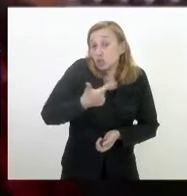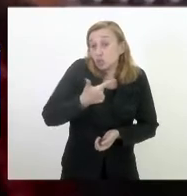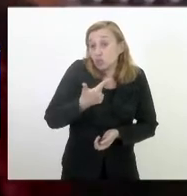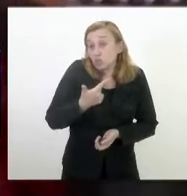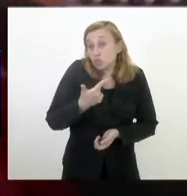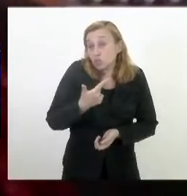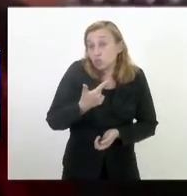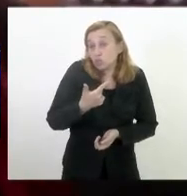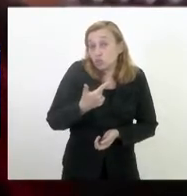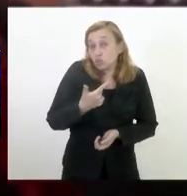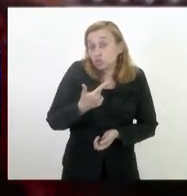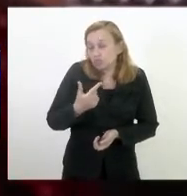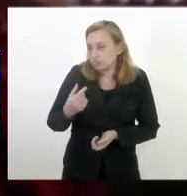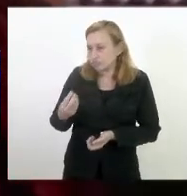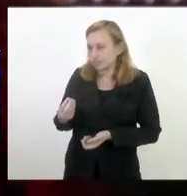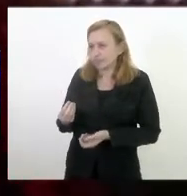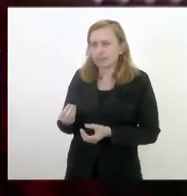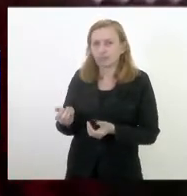da periferia